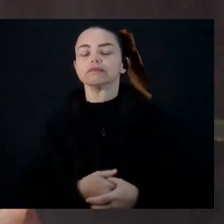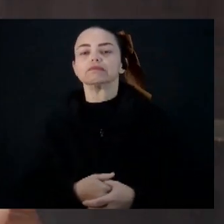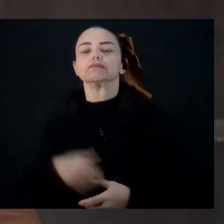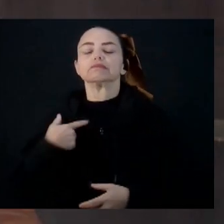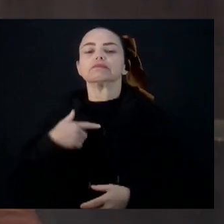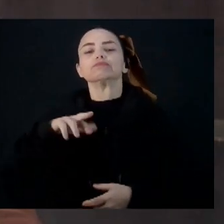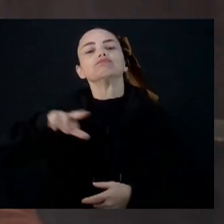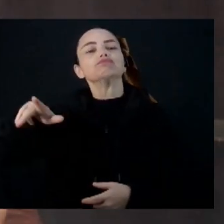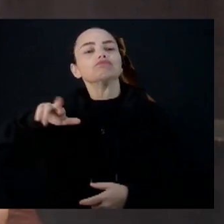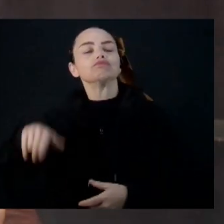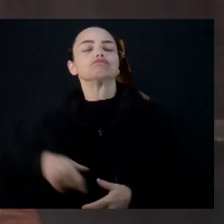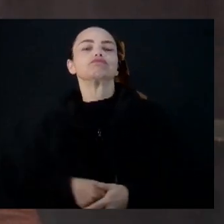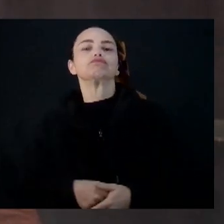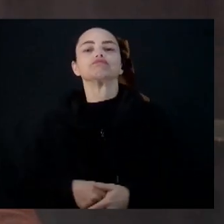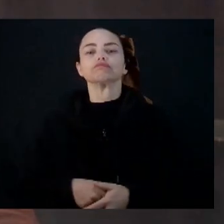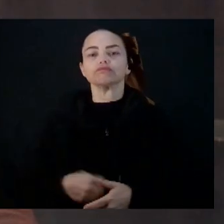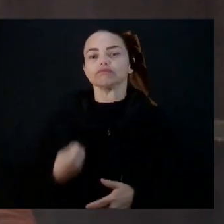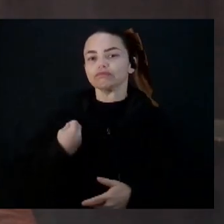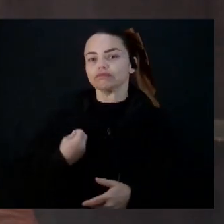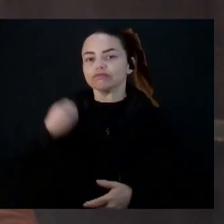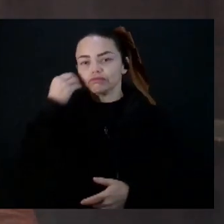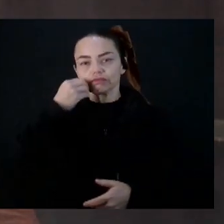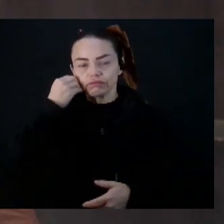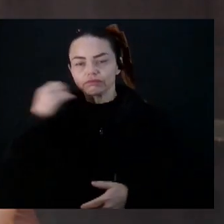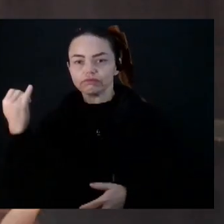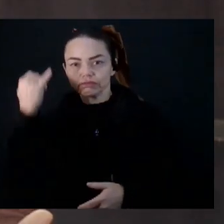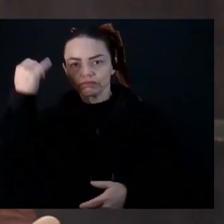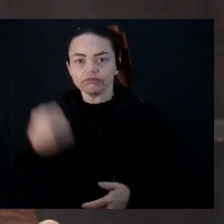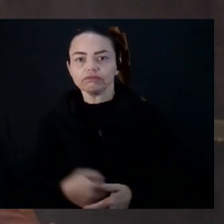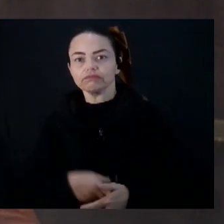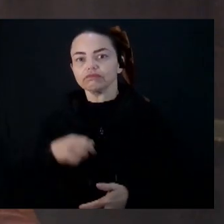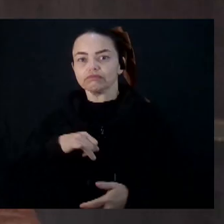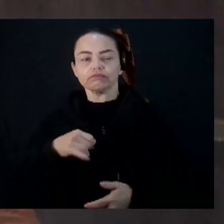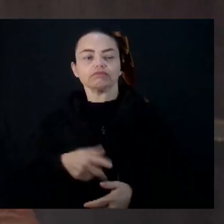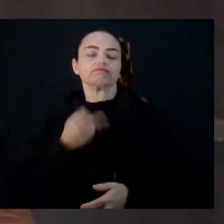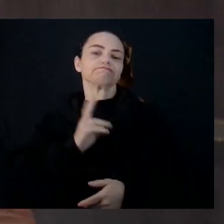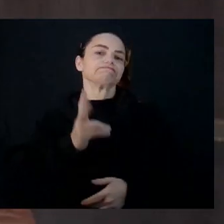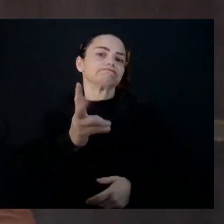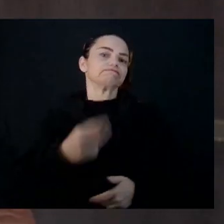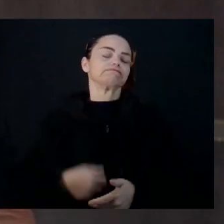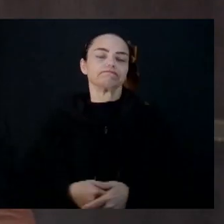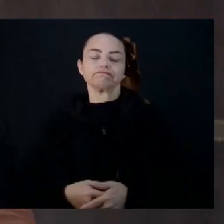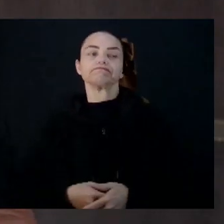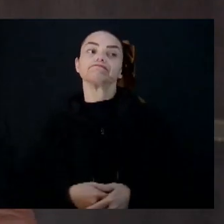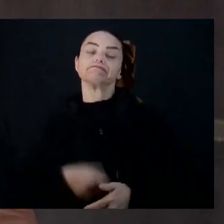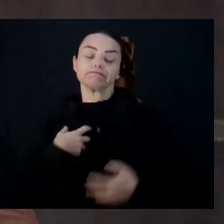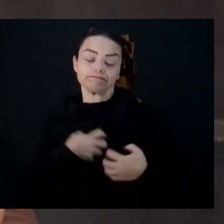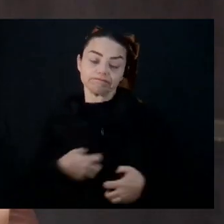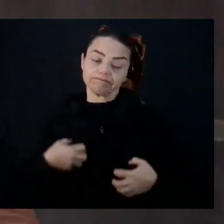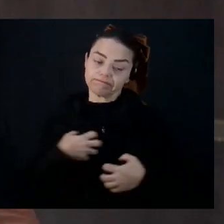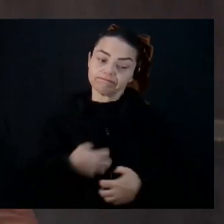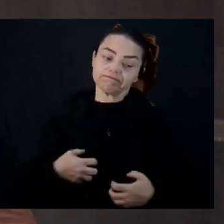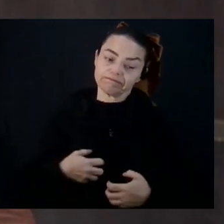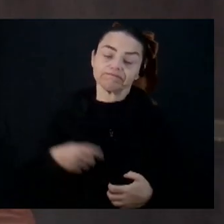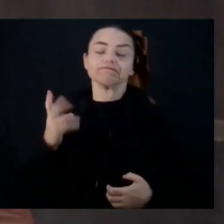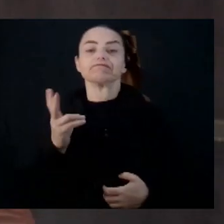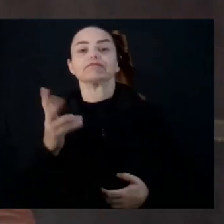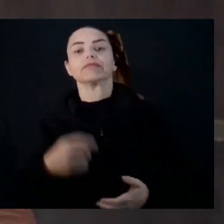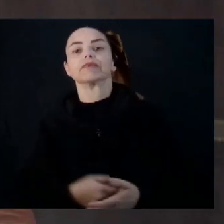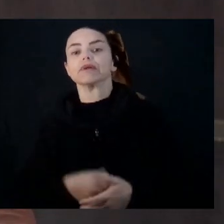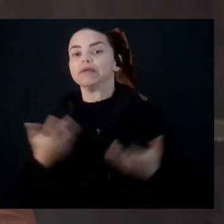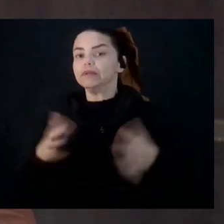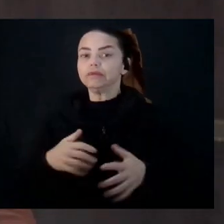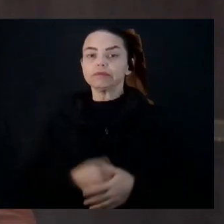mas testar é importante. Agora, se continuar tendo esse incômodo, se a criança continuar não querendo ir para a